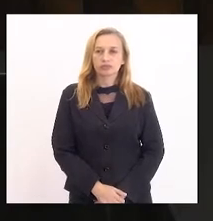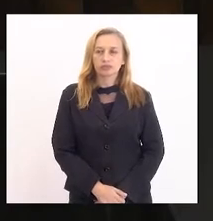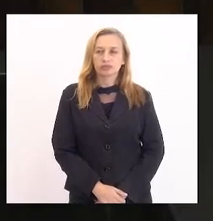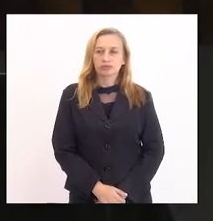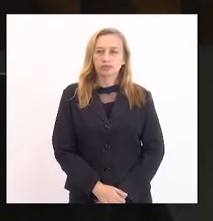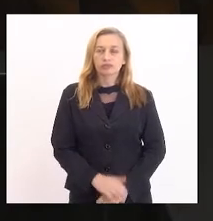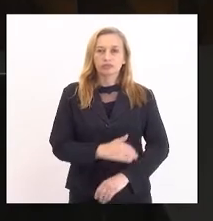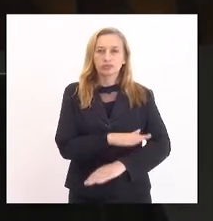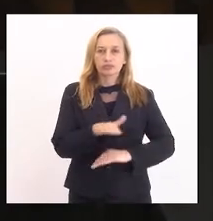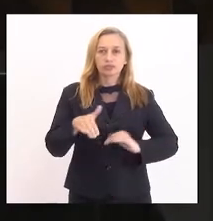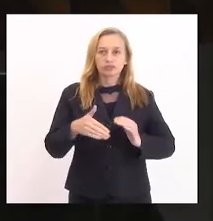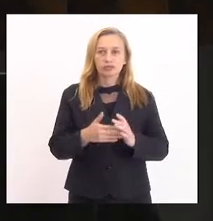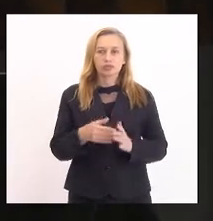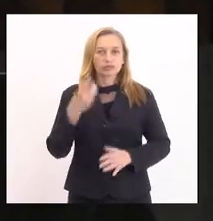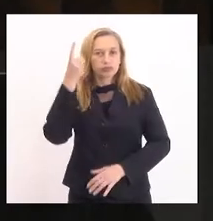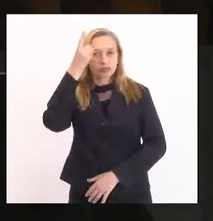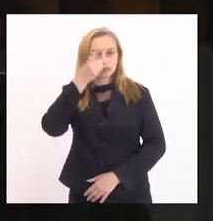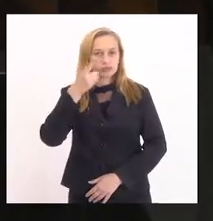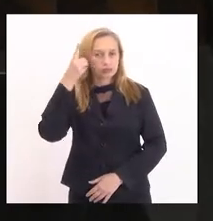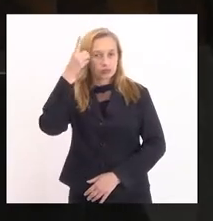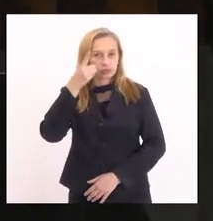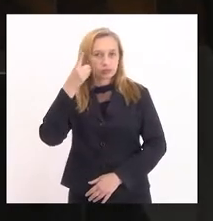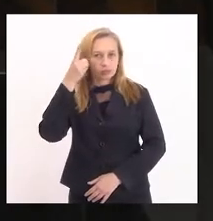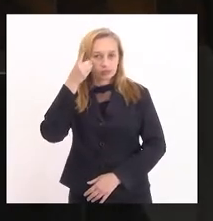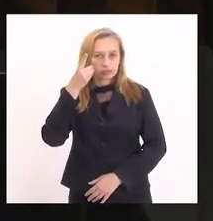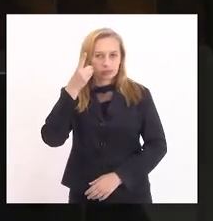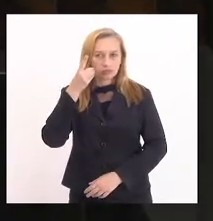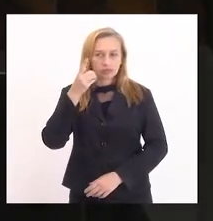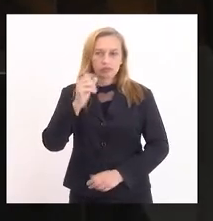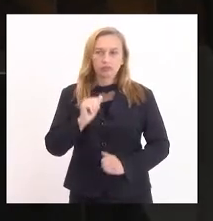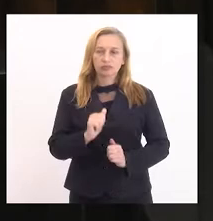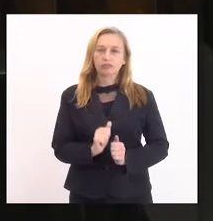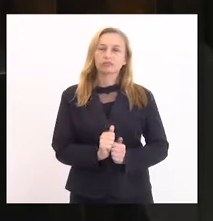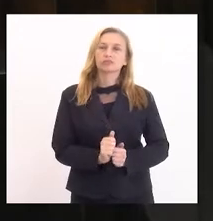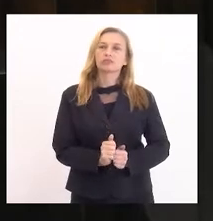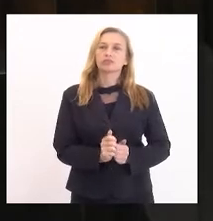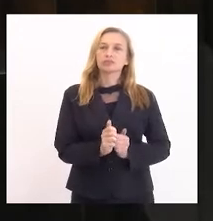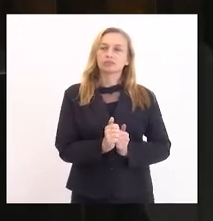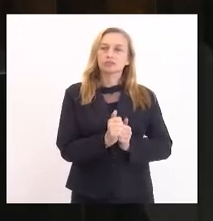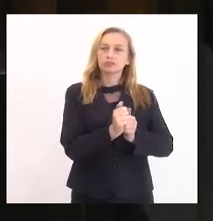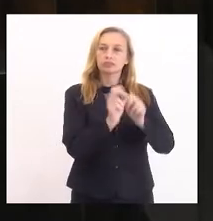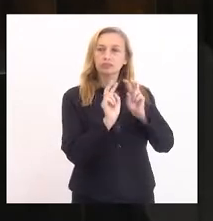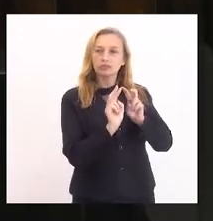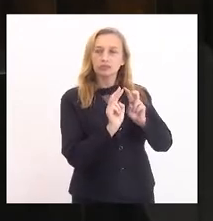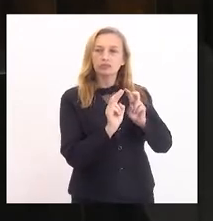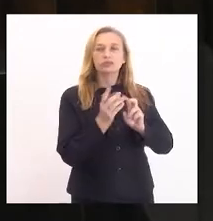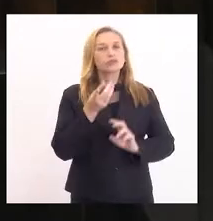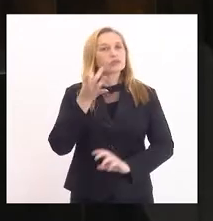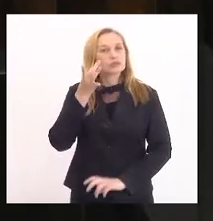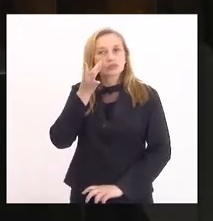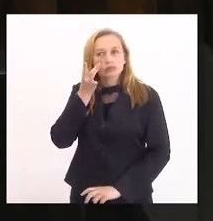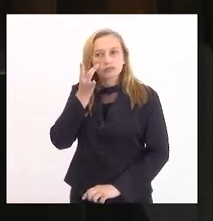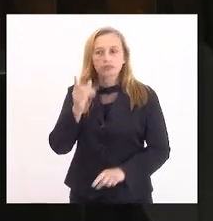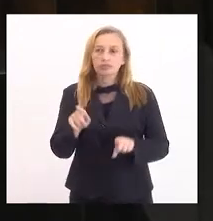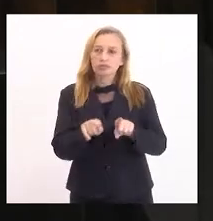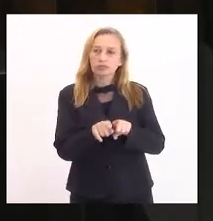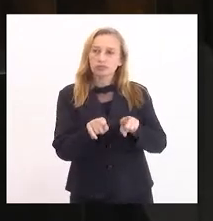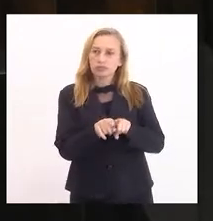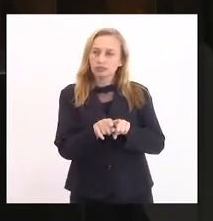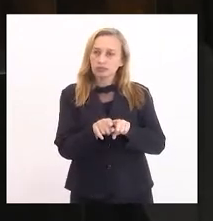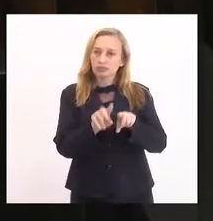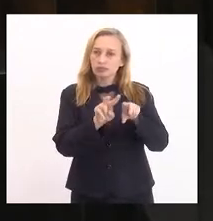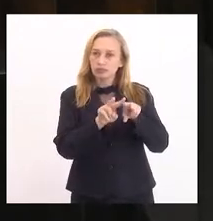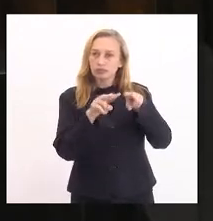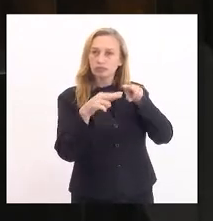deputados que nos assistem de forma presencial ou